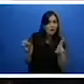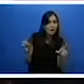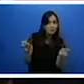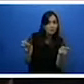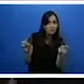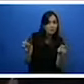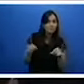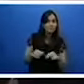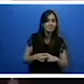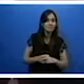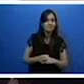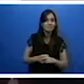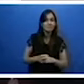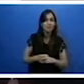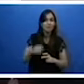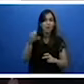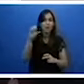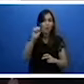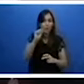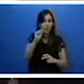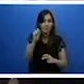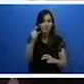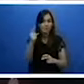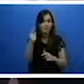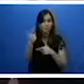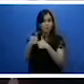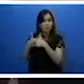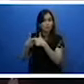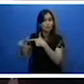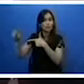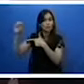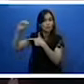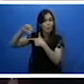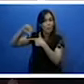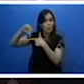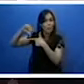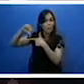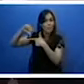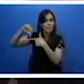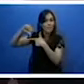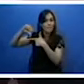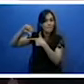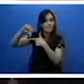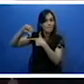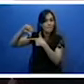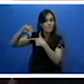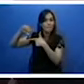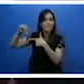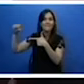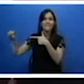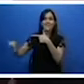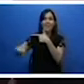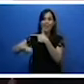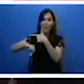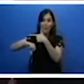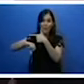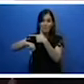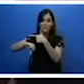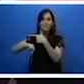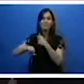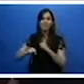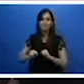dividido, perdão, 81 dividido por 9. Vou procurar, encontrei o 9